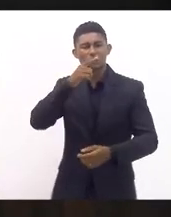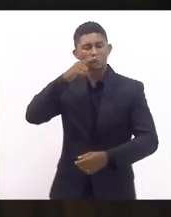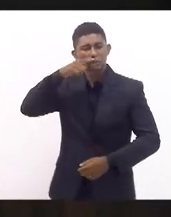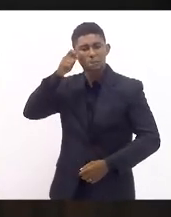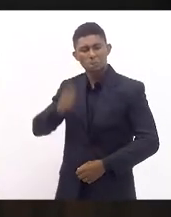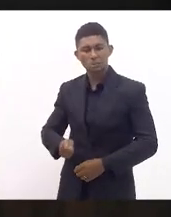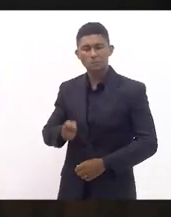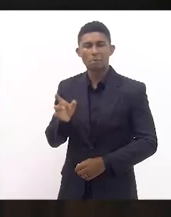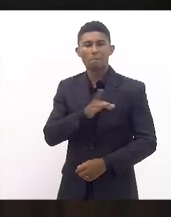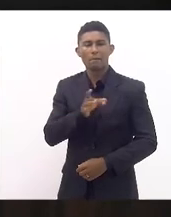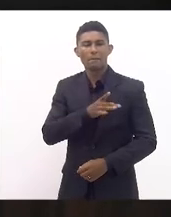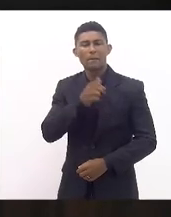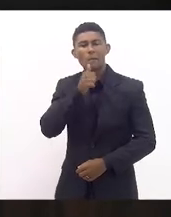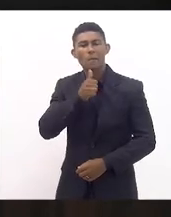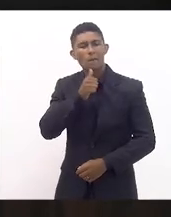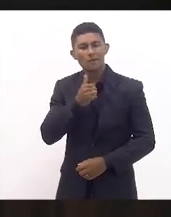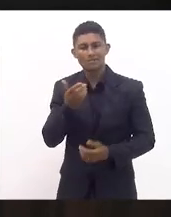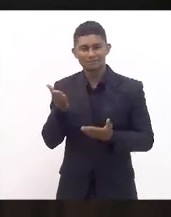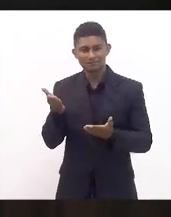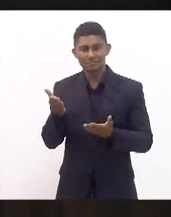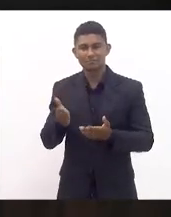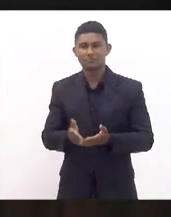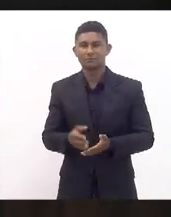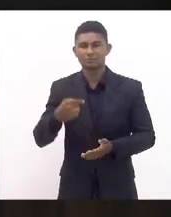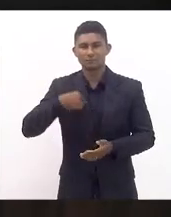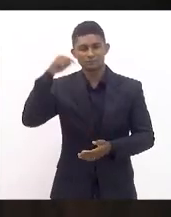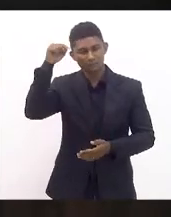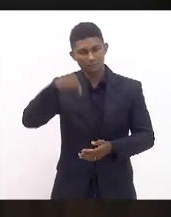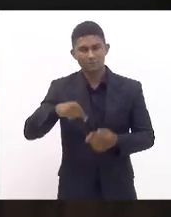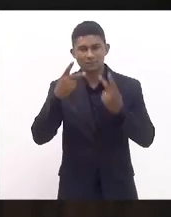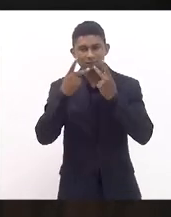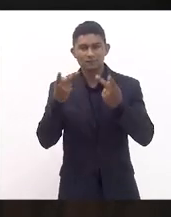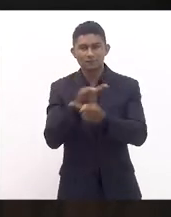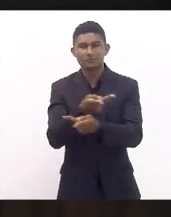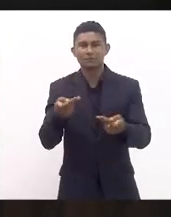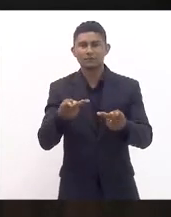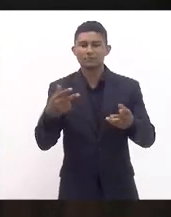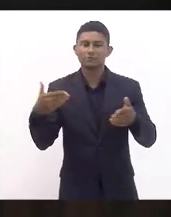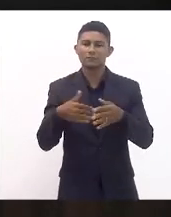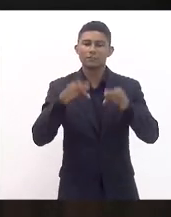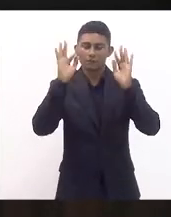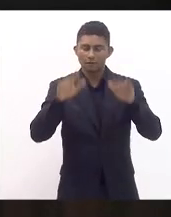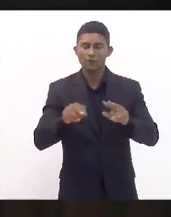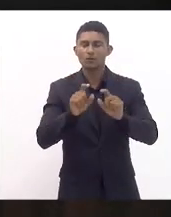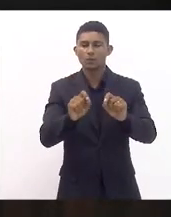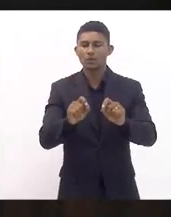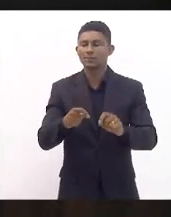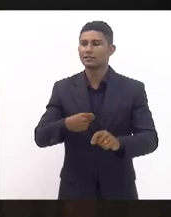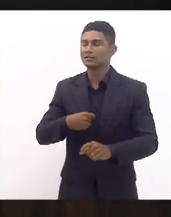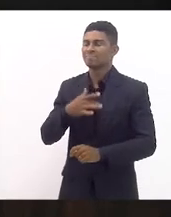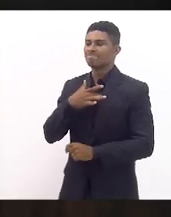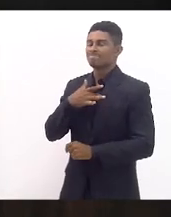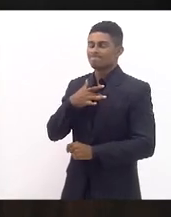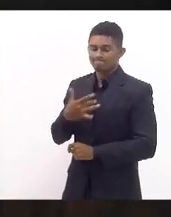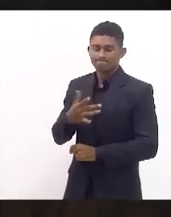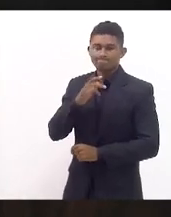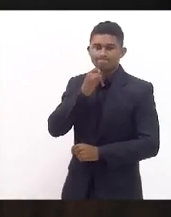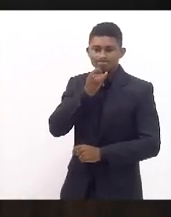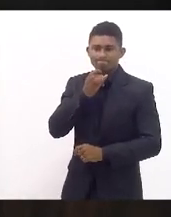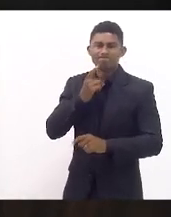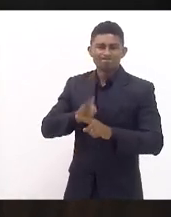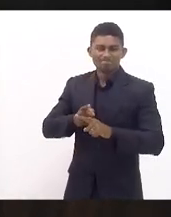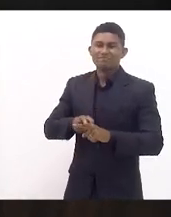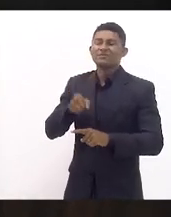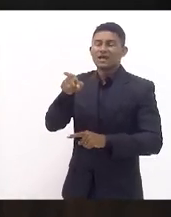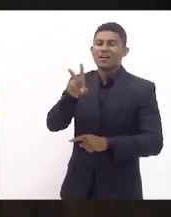têm medo de mulher. Eu encerro aqui essa sessão dizendo que sinto muito, porque irão continuar